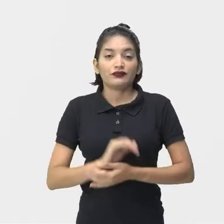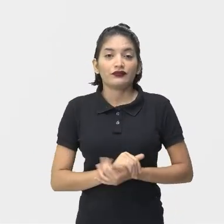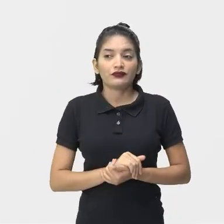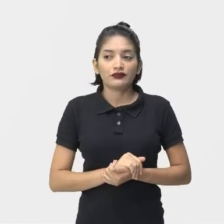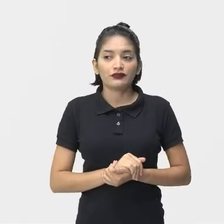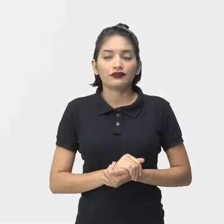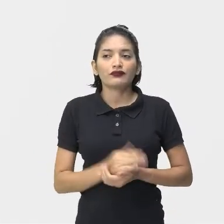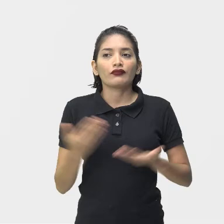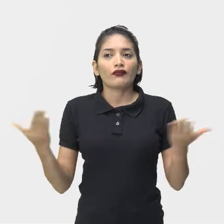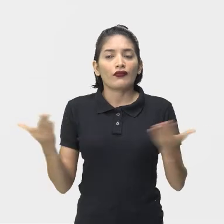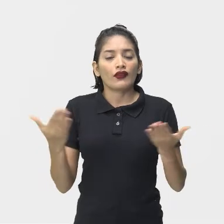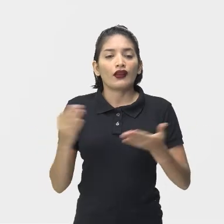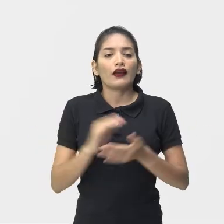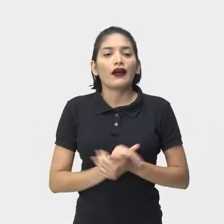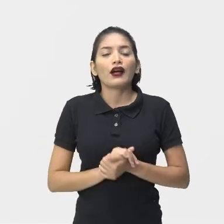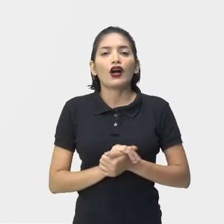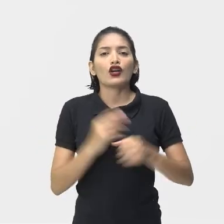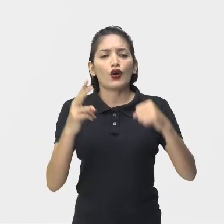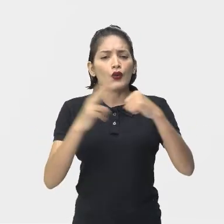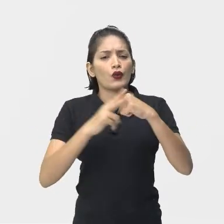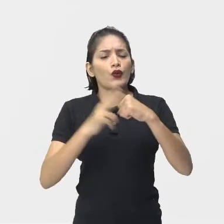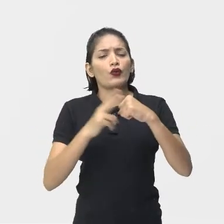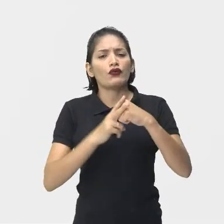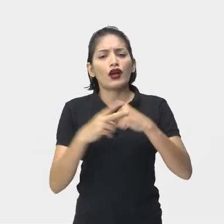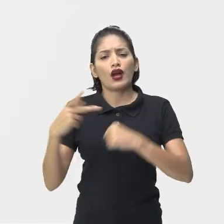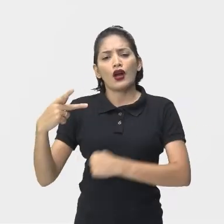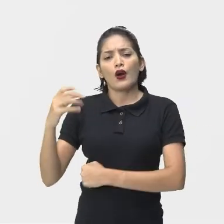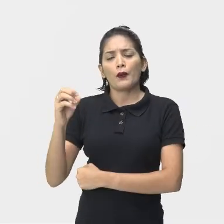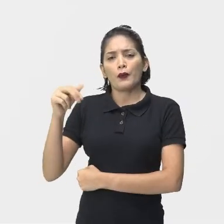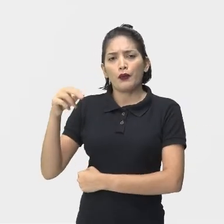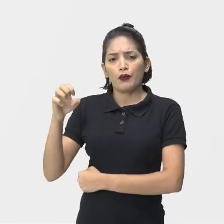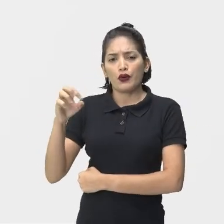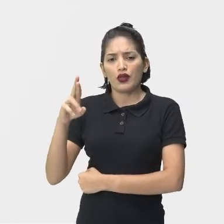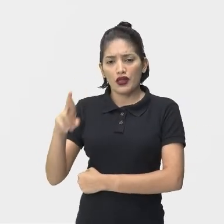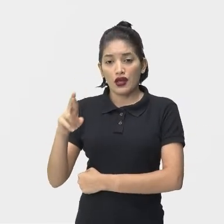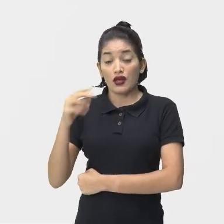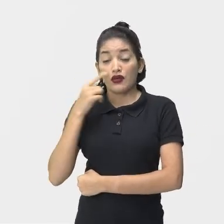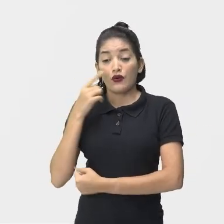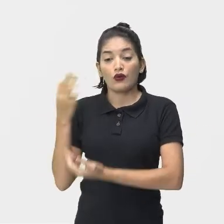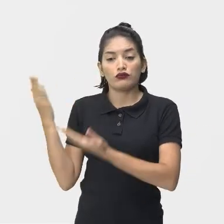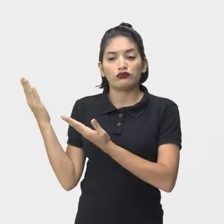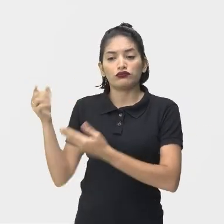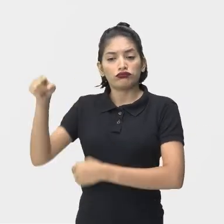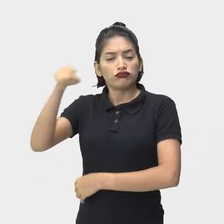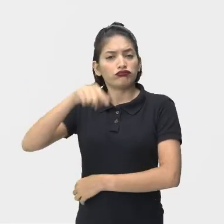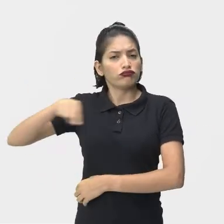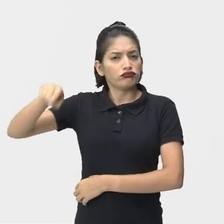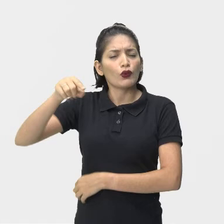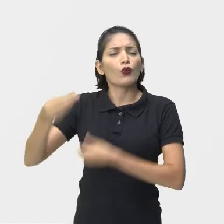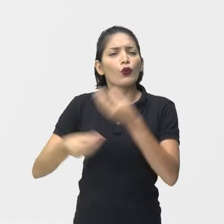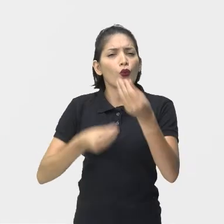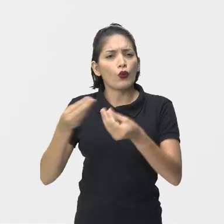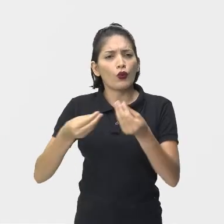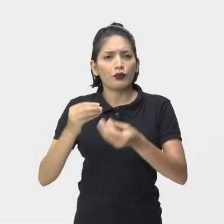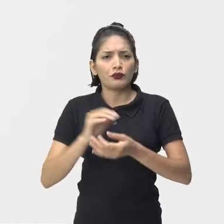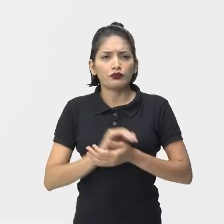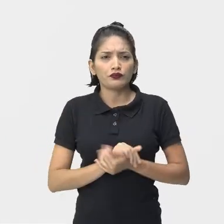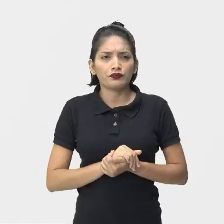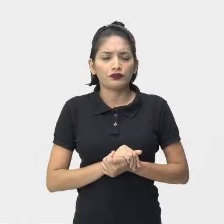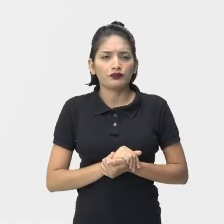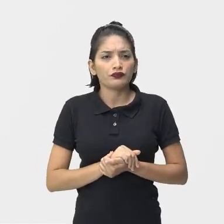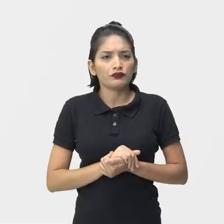Vamos aqui o verbo poner, eu quero conjugá-lo em nosotros. Como é que ficaria,